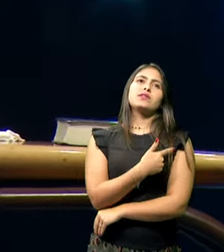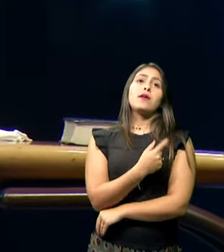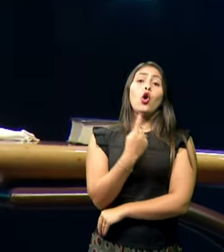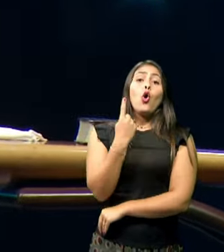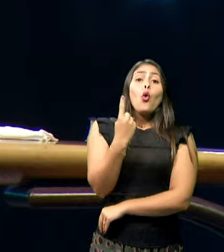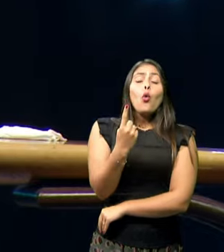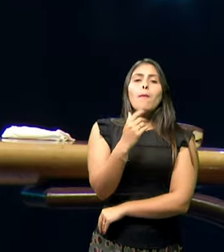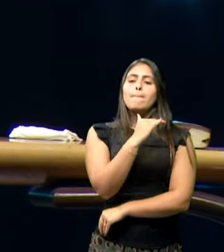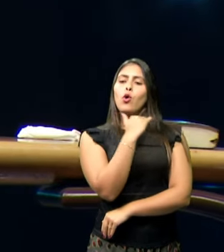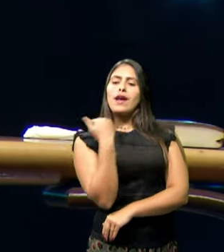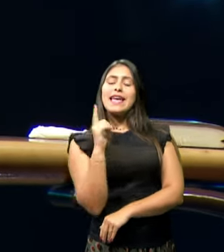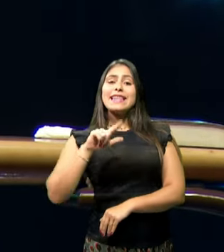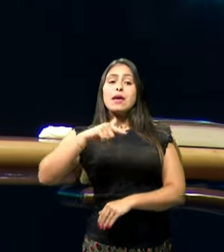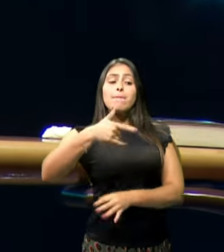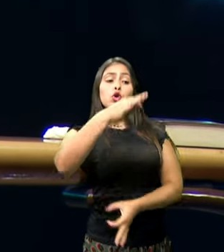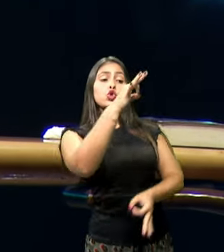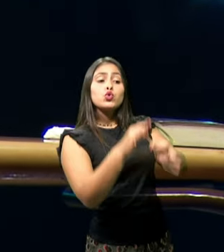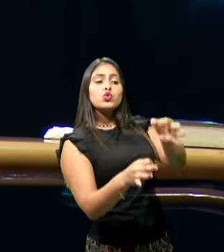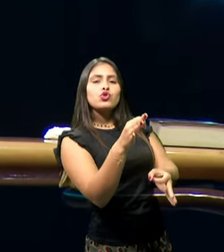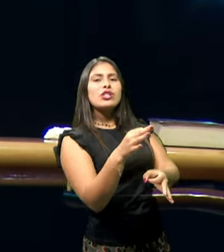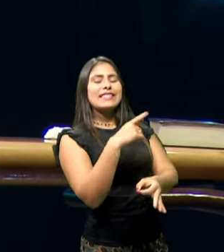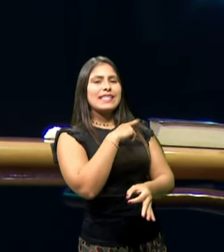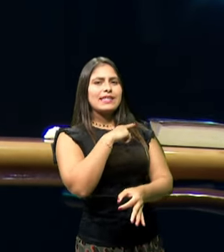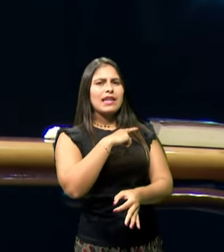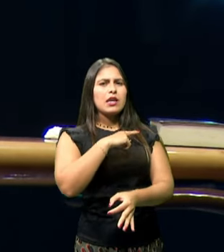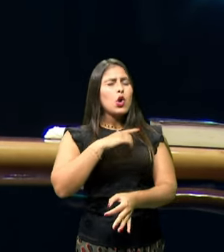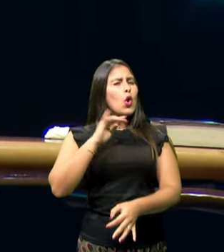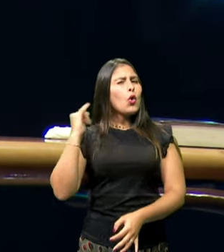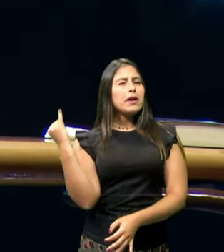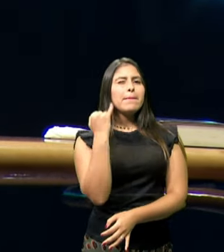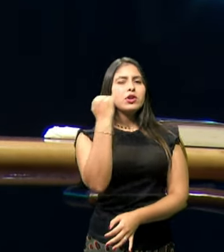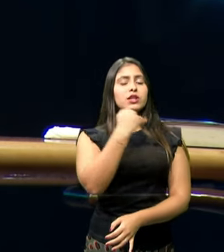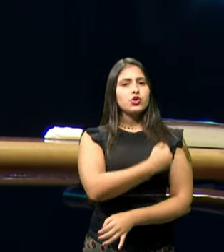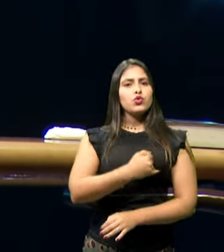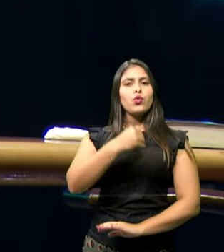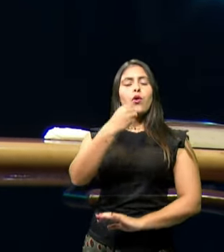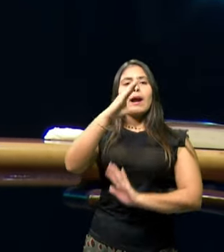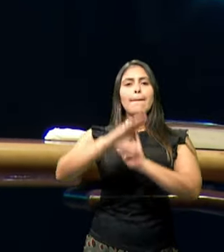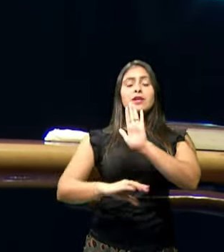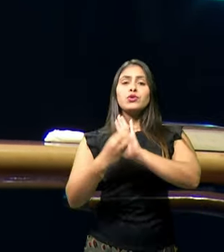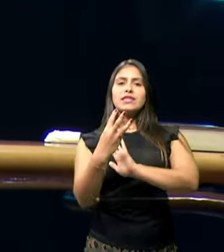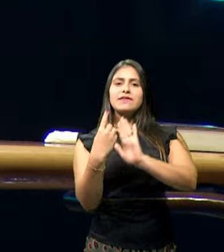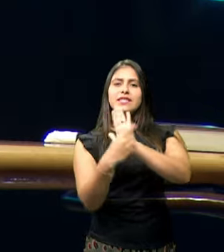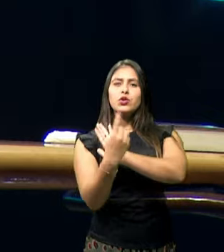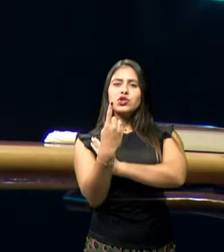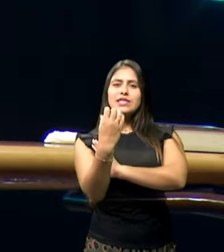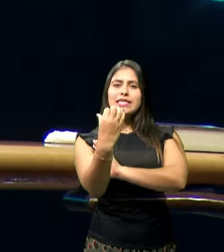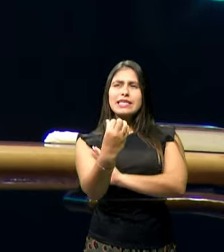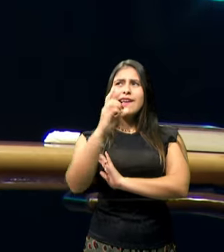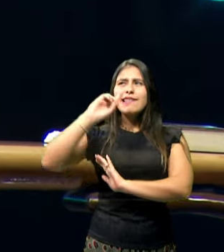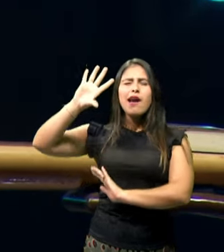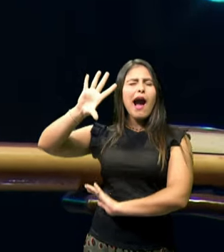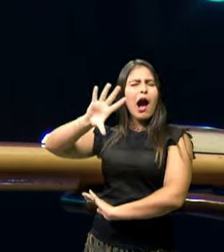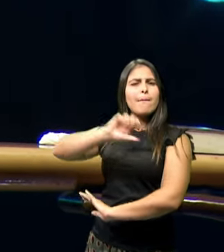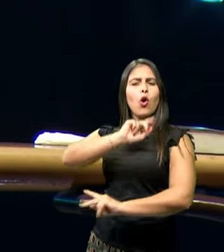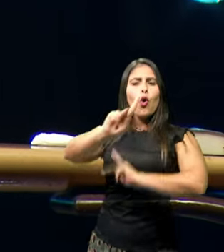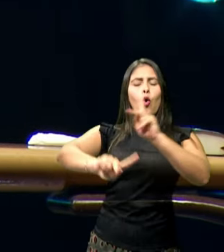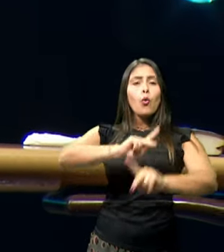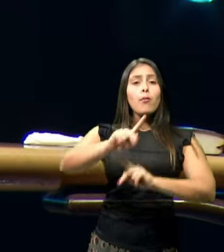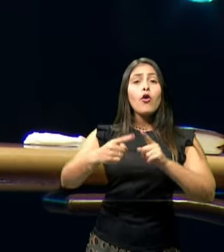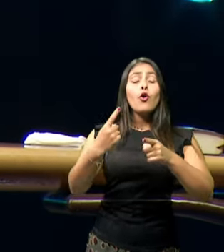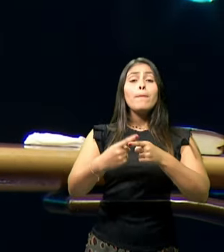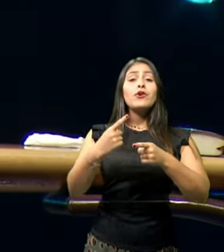depois segue-se o juízo. O texto principal da Bíblia é João 3, 16. Porque Deus amou o mundo de tal maneira que deu o seu Filho unigênito para todo aquele que